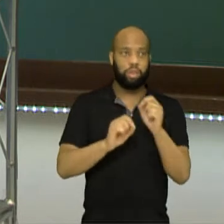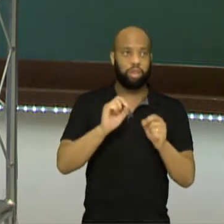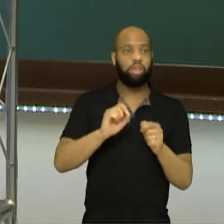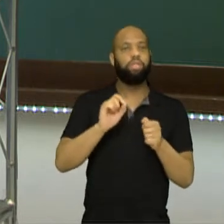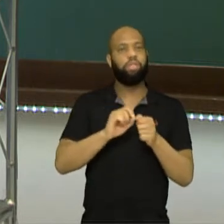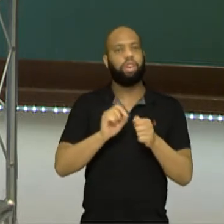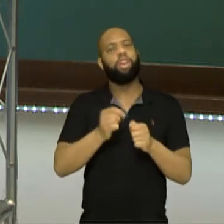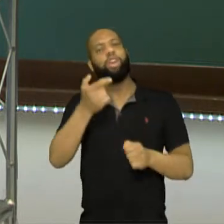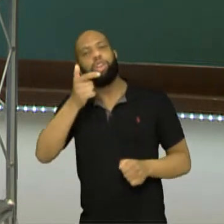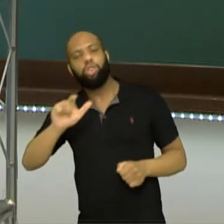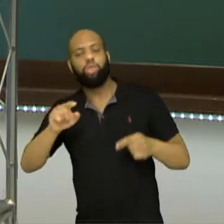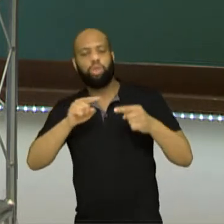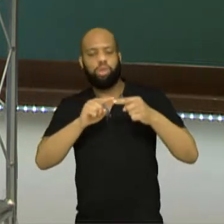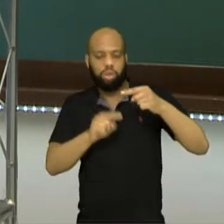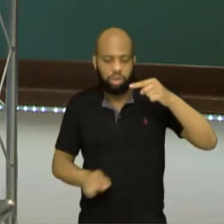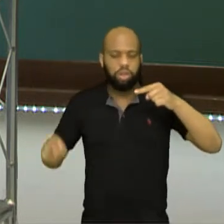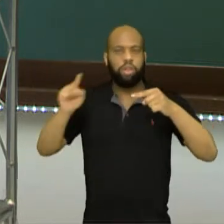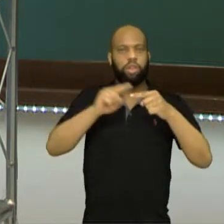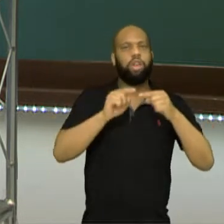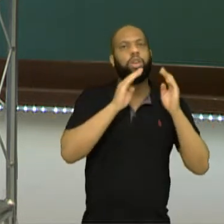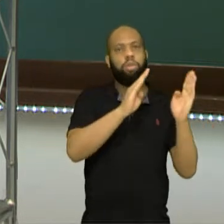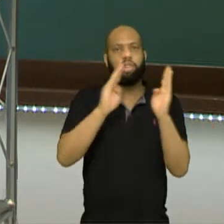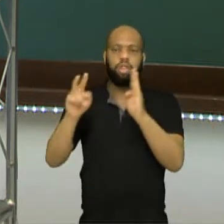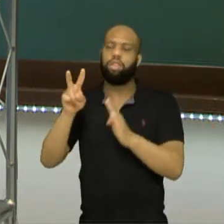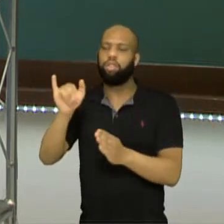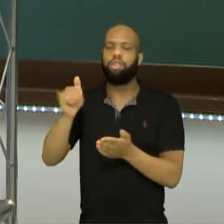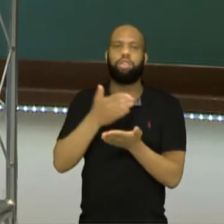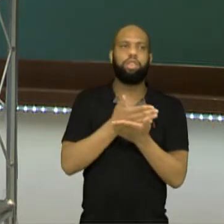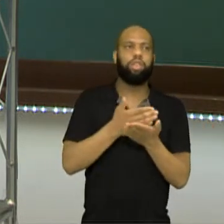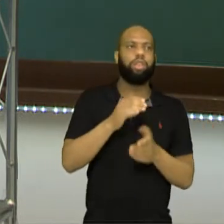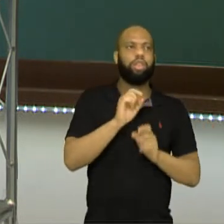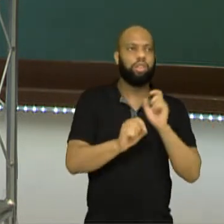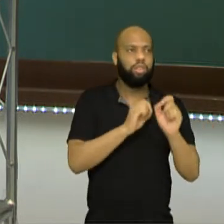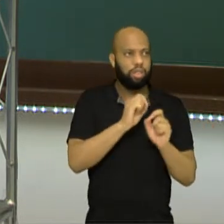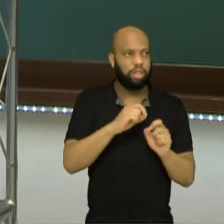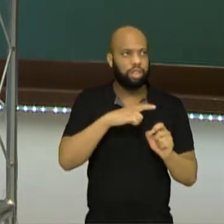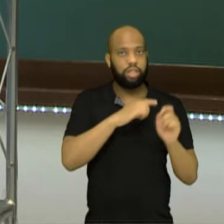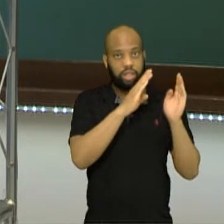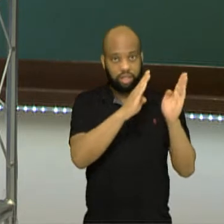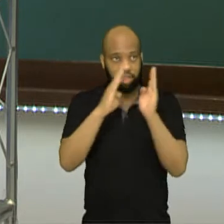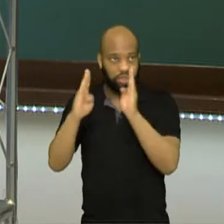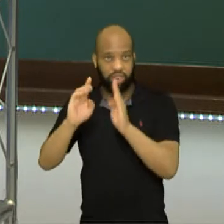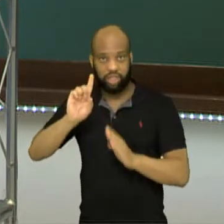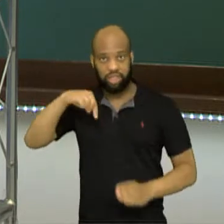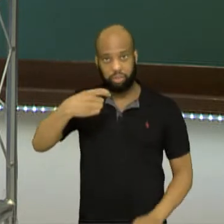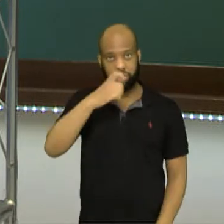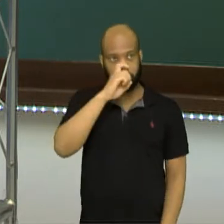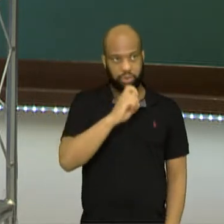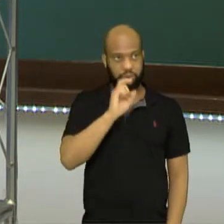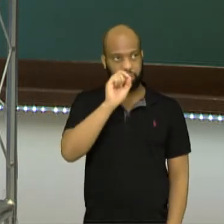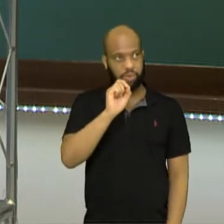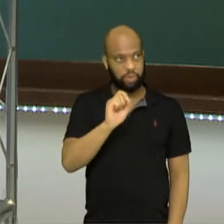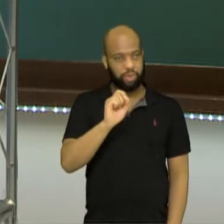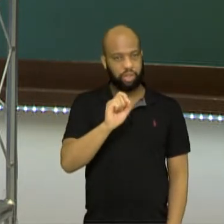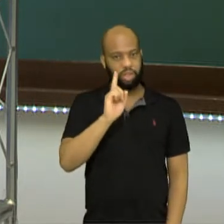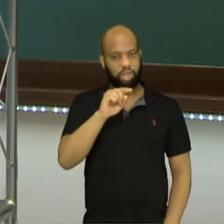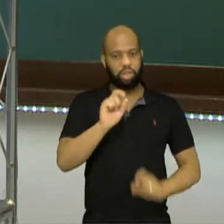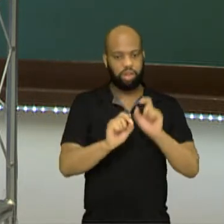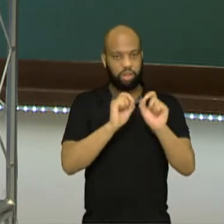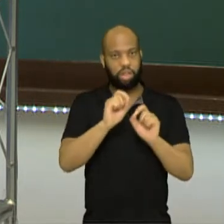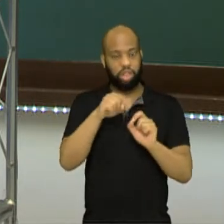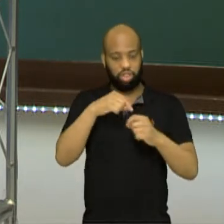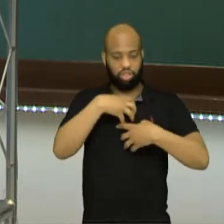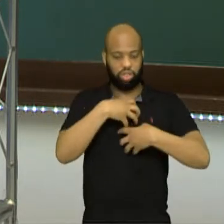nova ocorrendo a menstruação, inicia ali na fase pós-menstrual a parte ali que a gente vai dizer